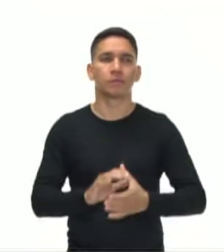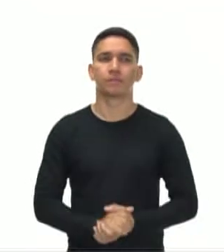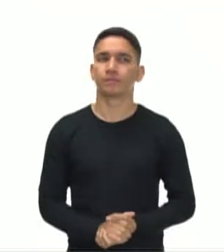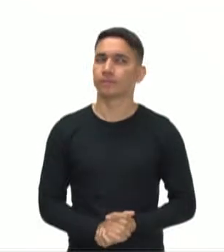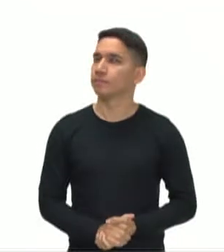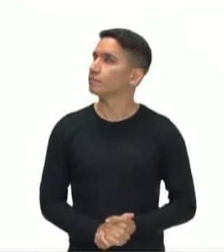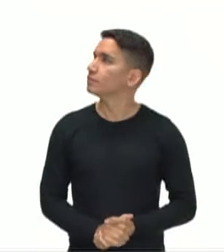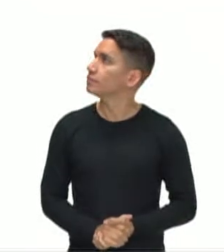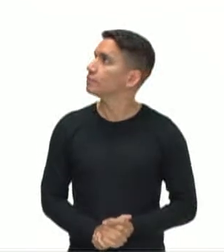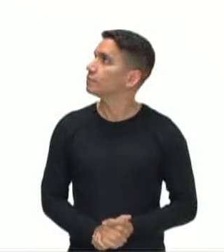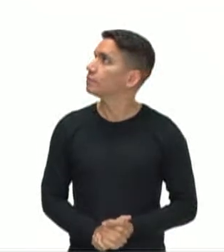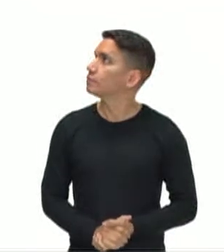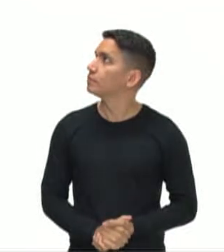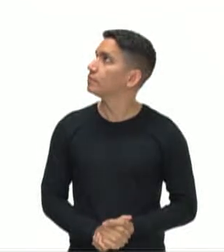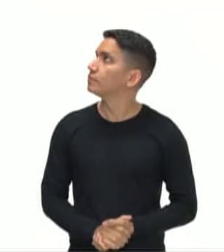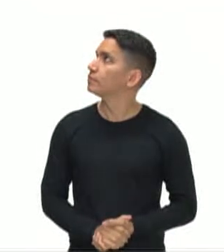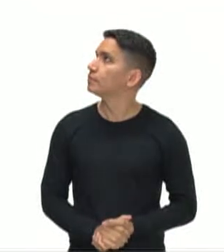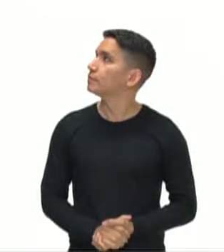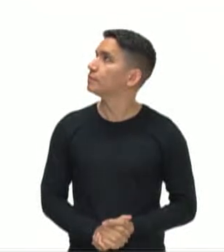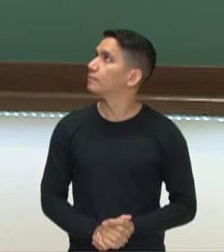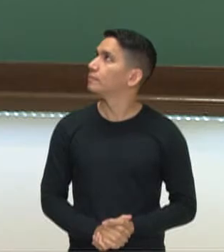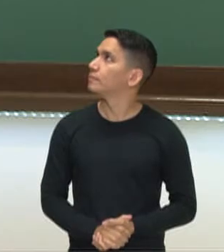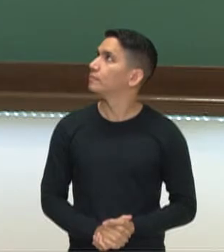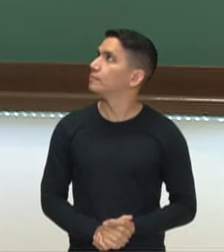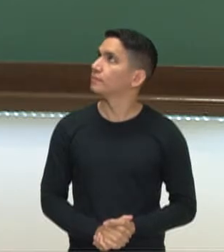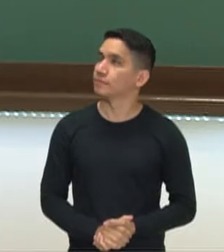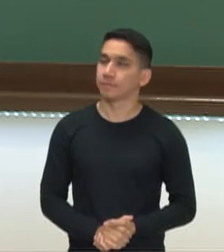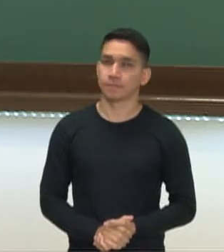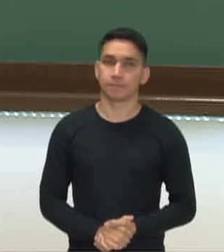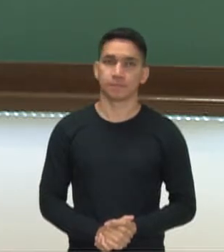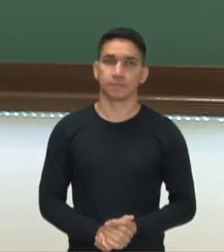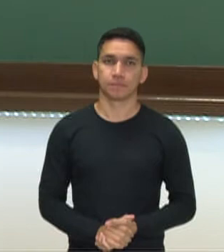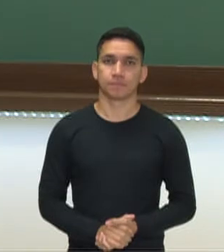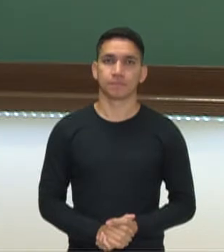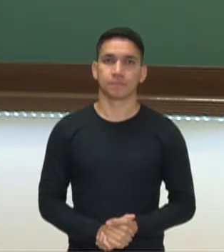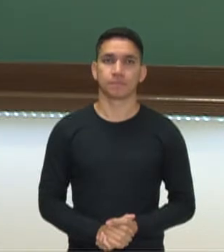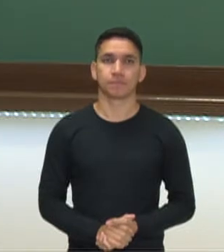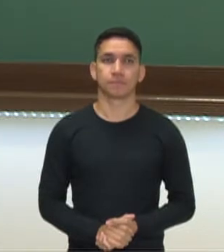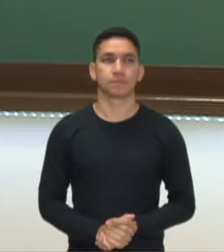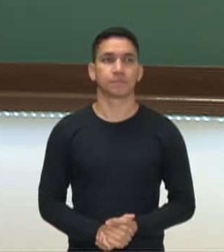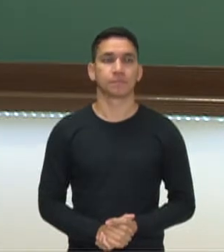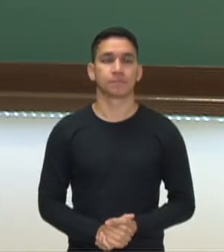sentido completo e entonação própria. Beleza?